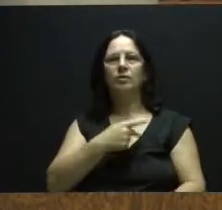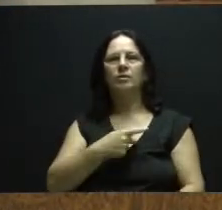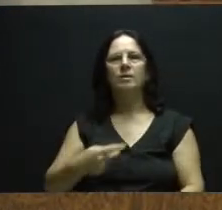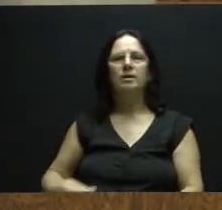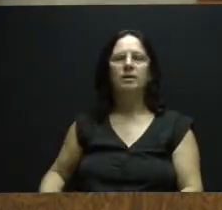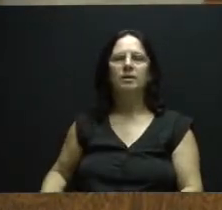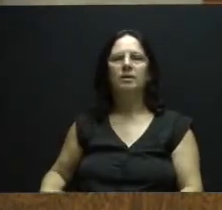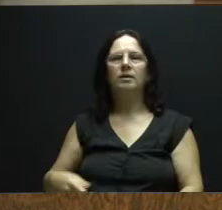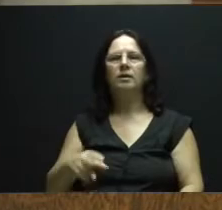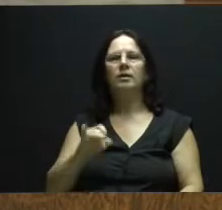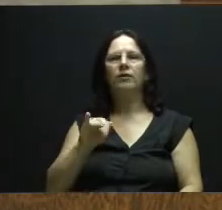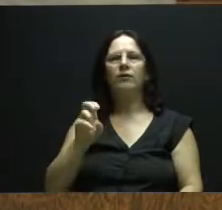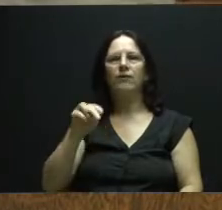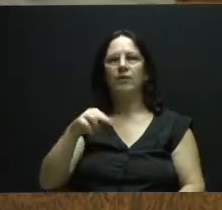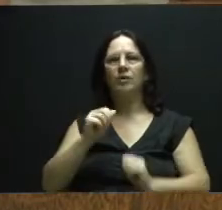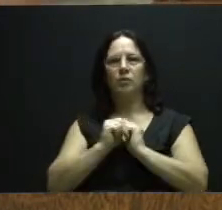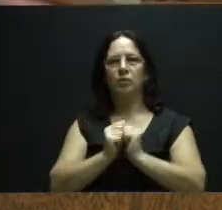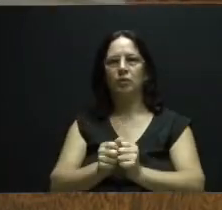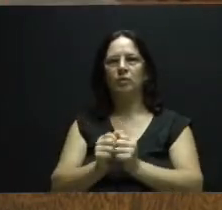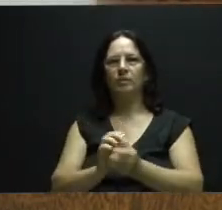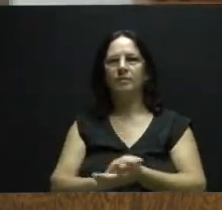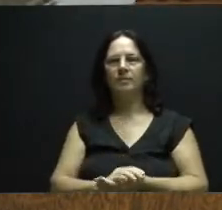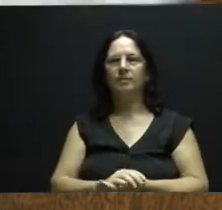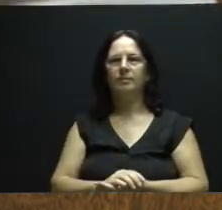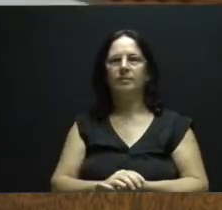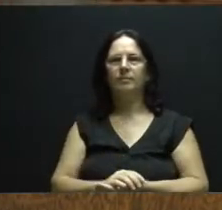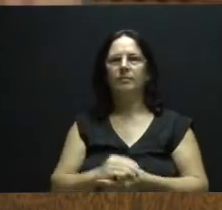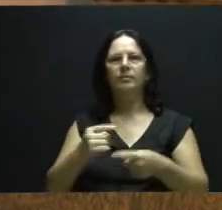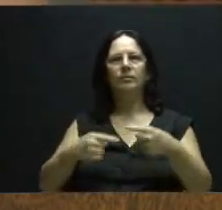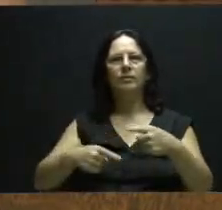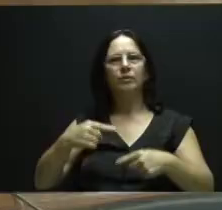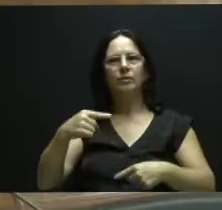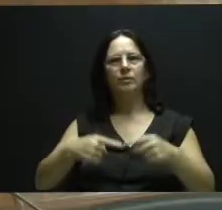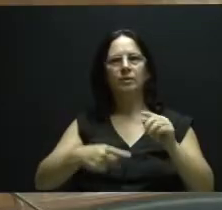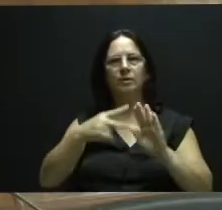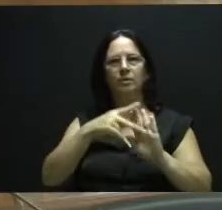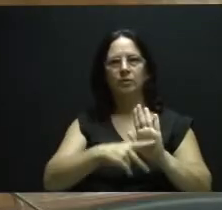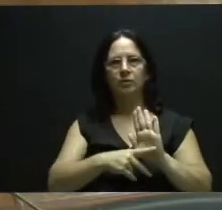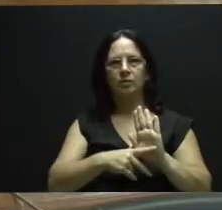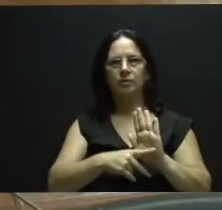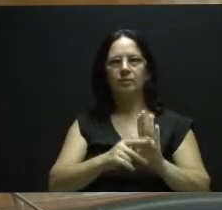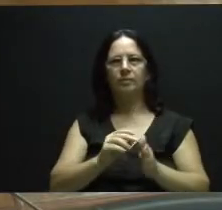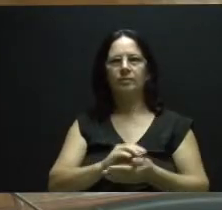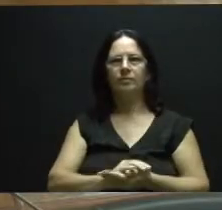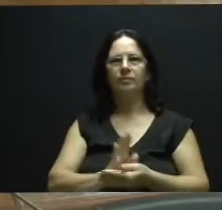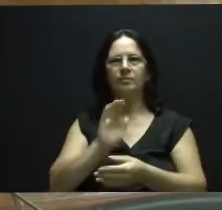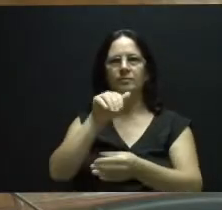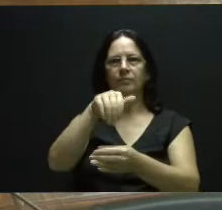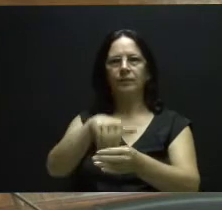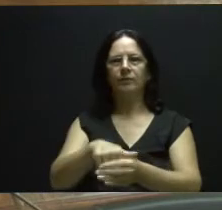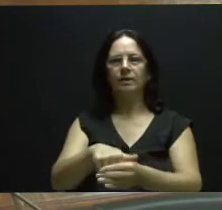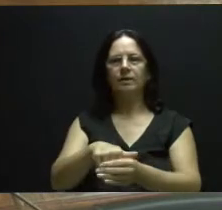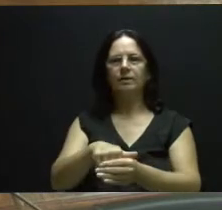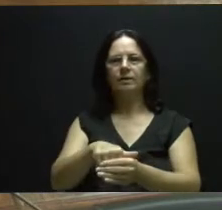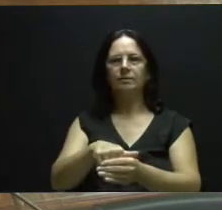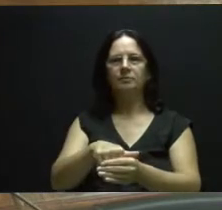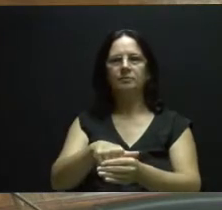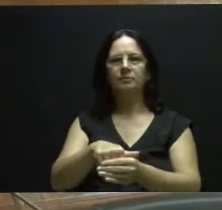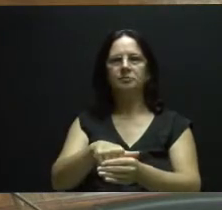vou da silva membro em discussão em votação